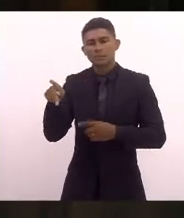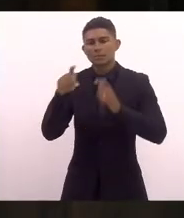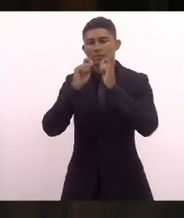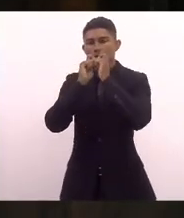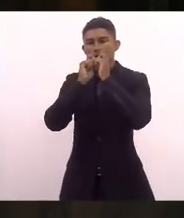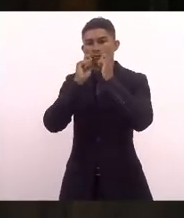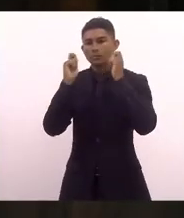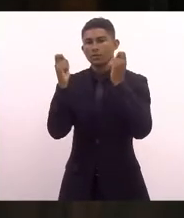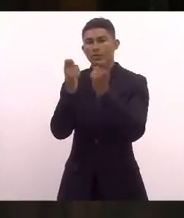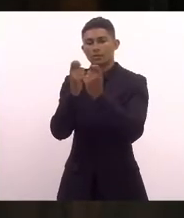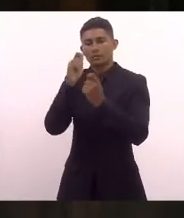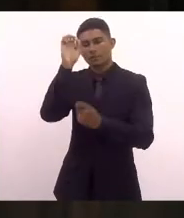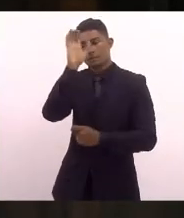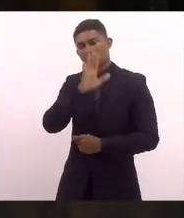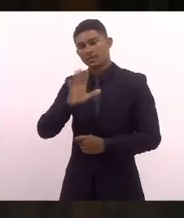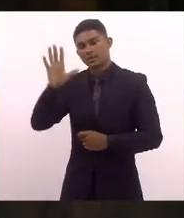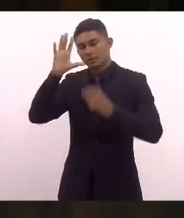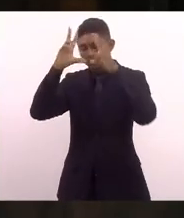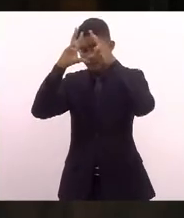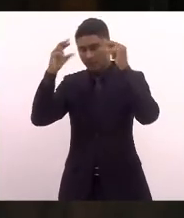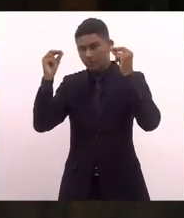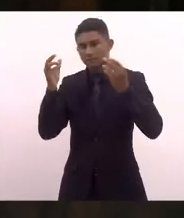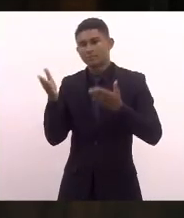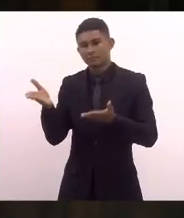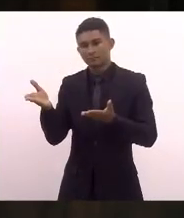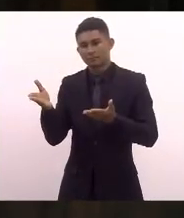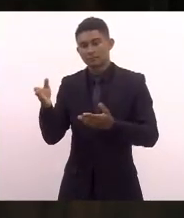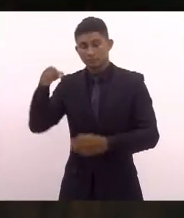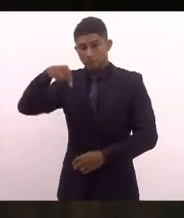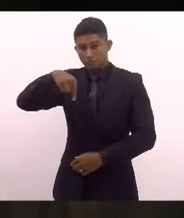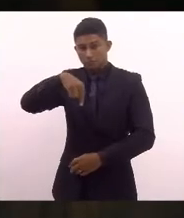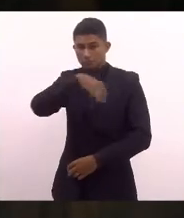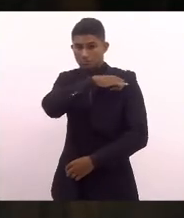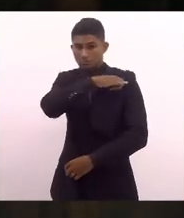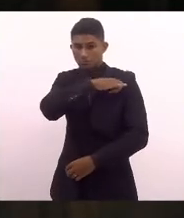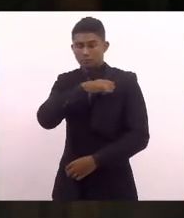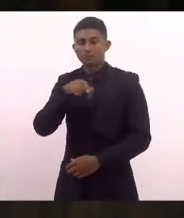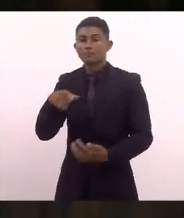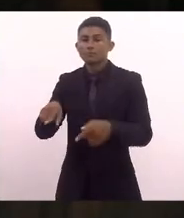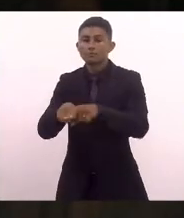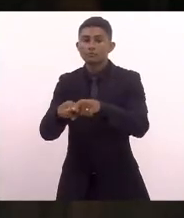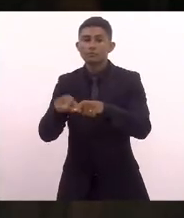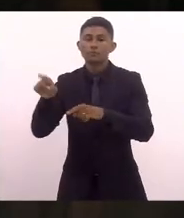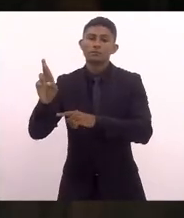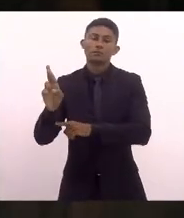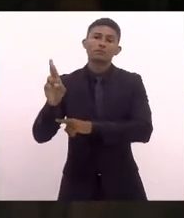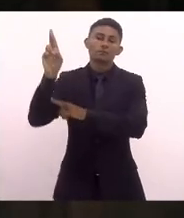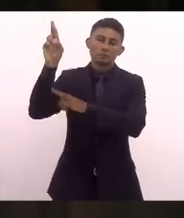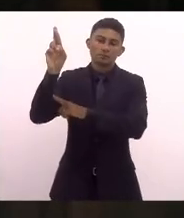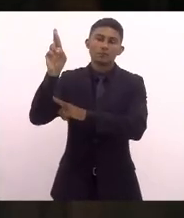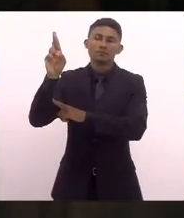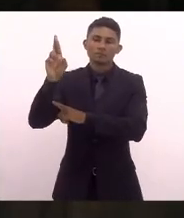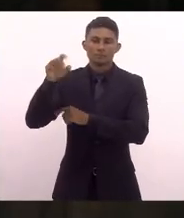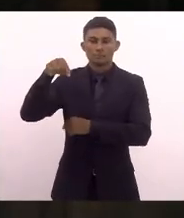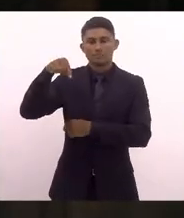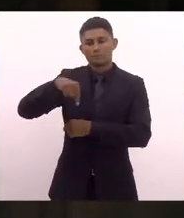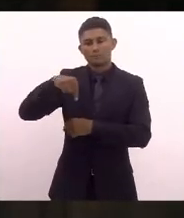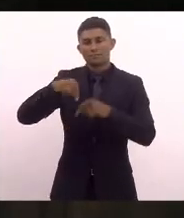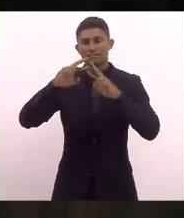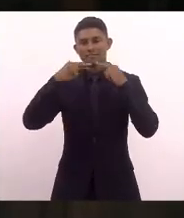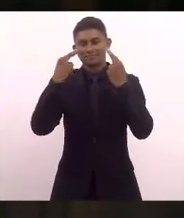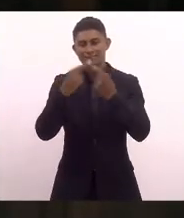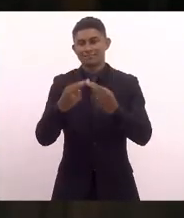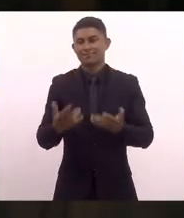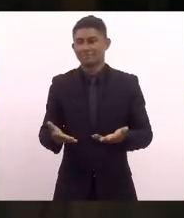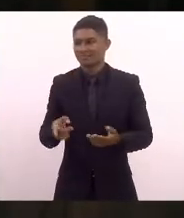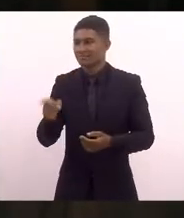Associação Brasileira de Enfermagem, Seção Rio de Janeiro, e responsável por essa atividade na data de hoje.